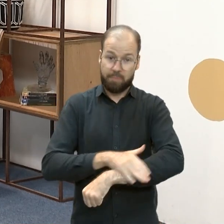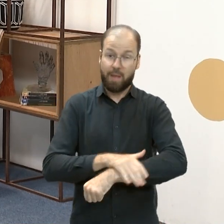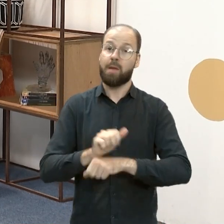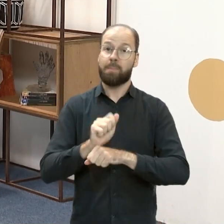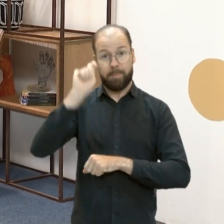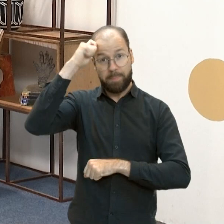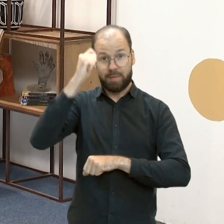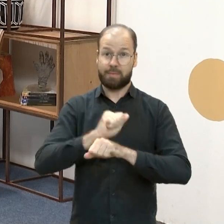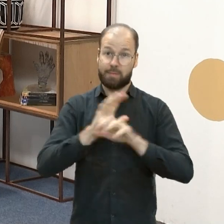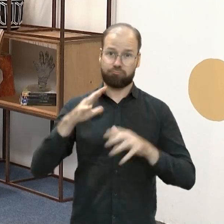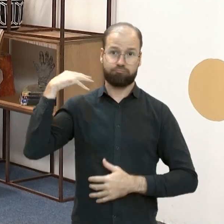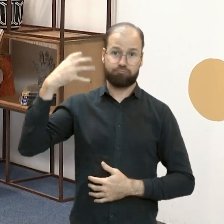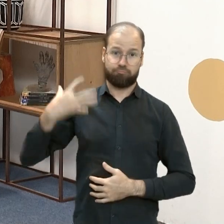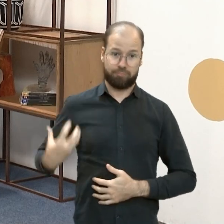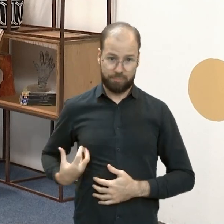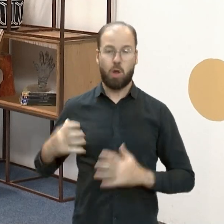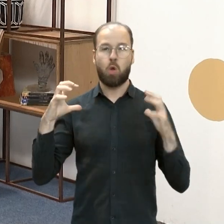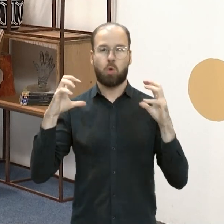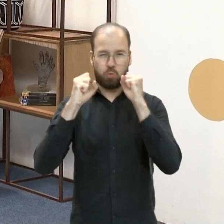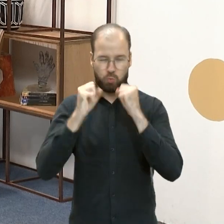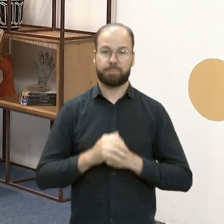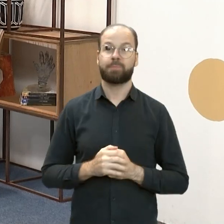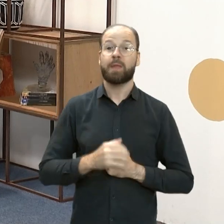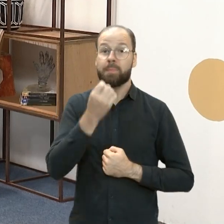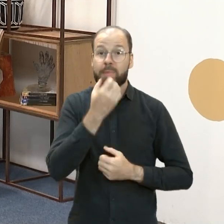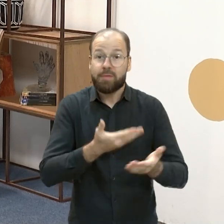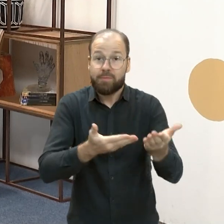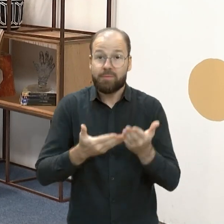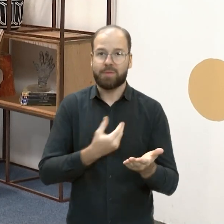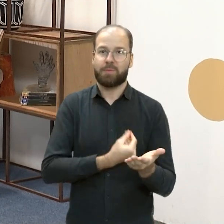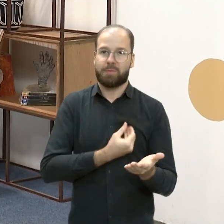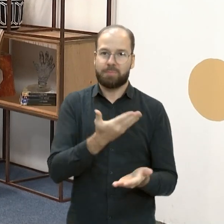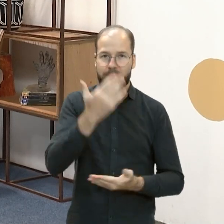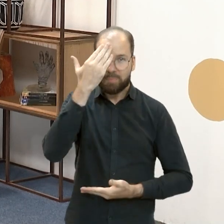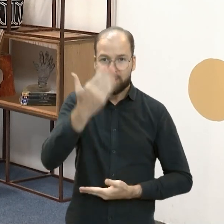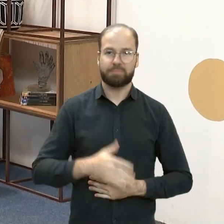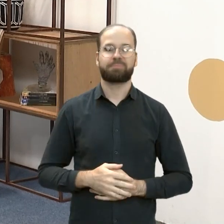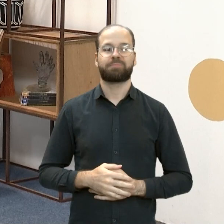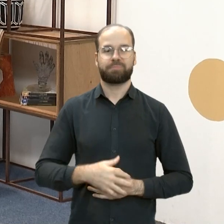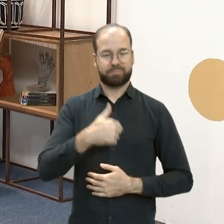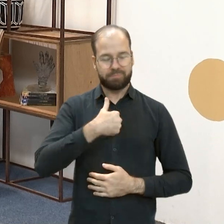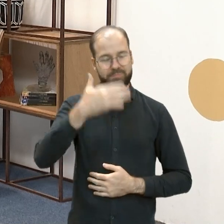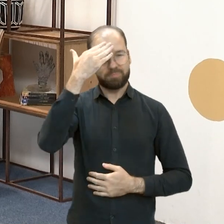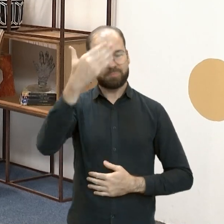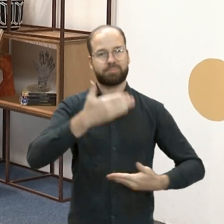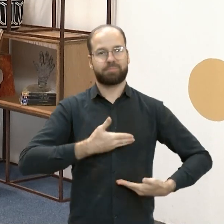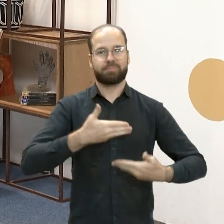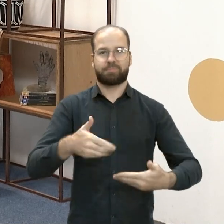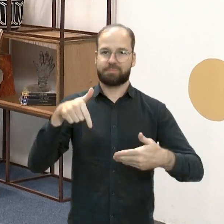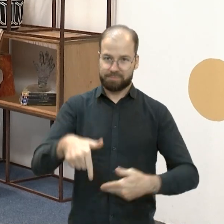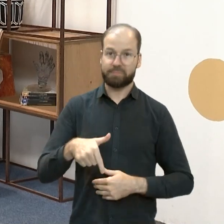escuros. Olá, muito obrigada pela sua presença. Seja bem-vinda aqui no Mundo UFG. Eu que agradeço, Camila. Agradeço a